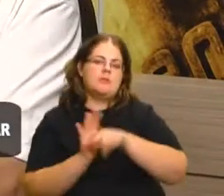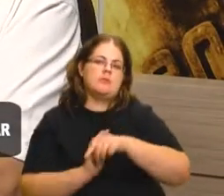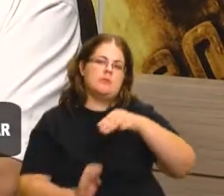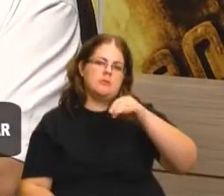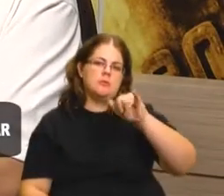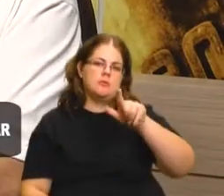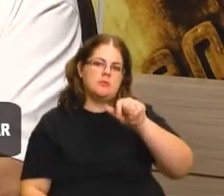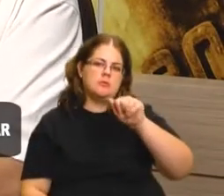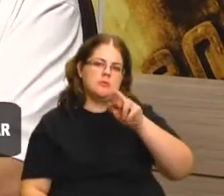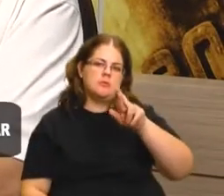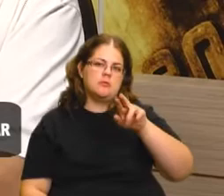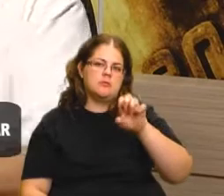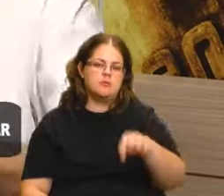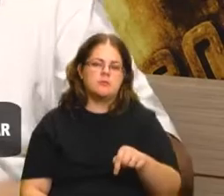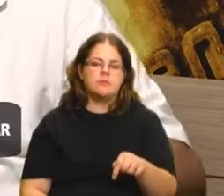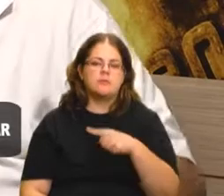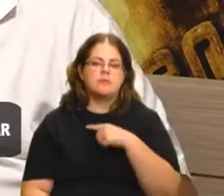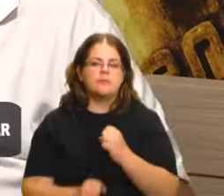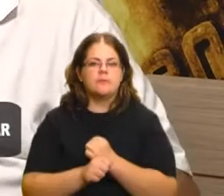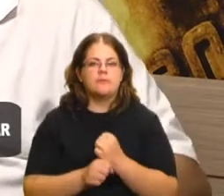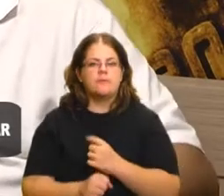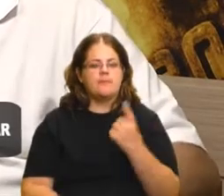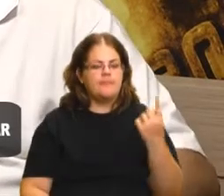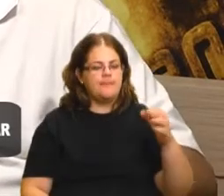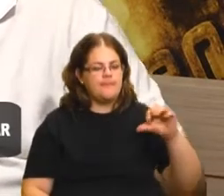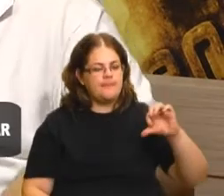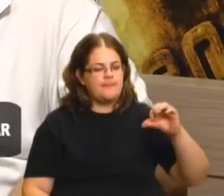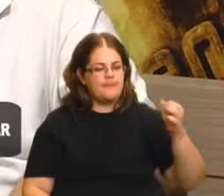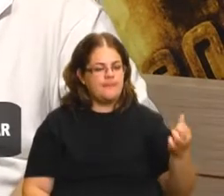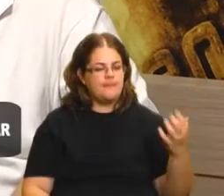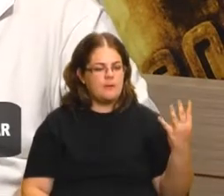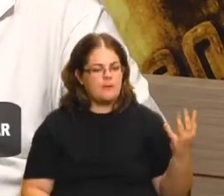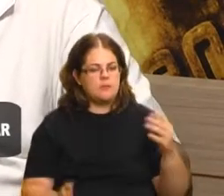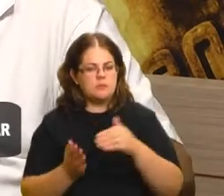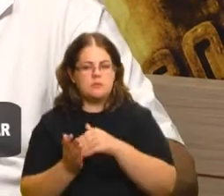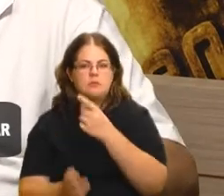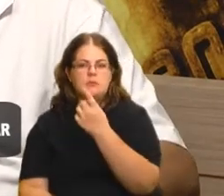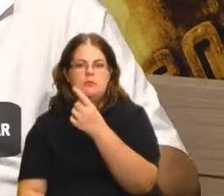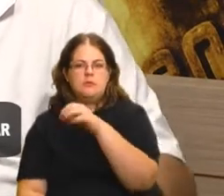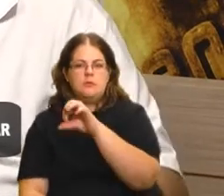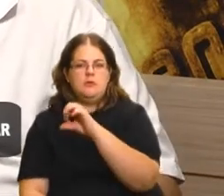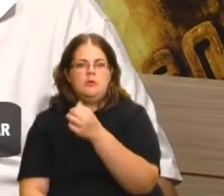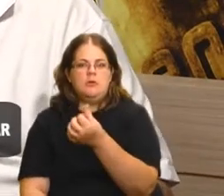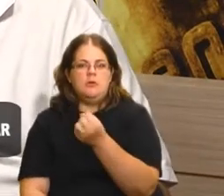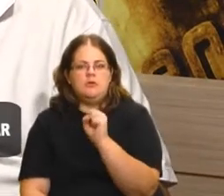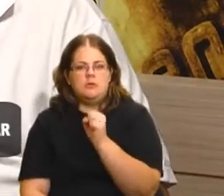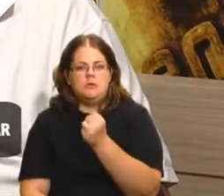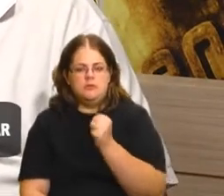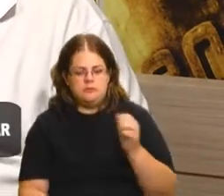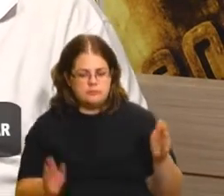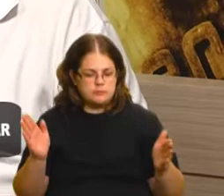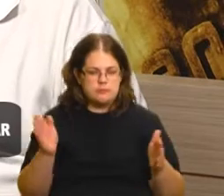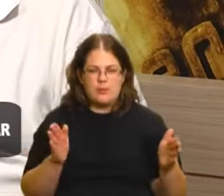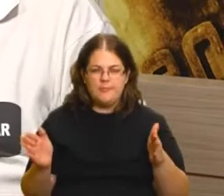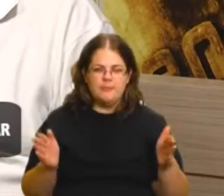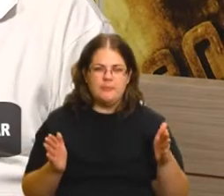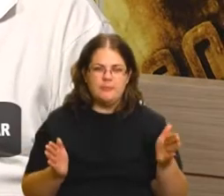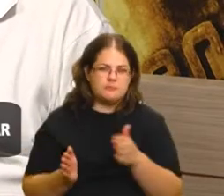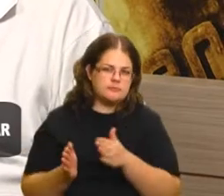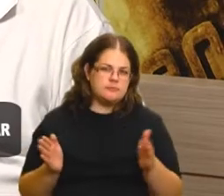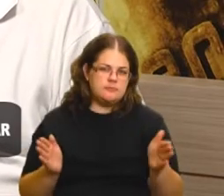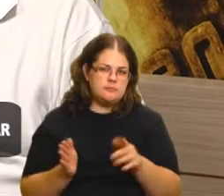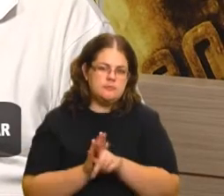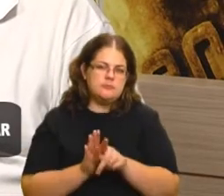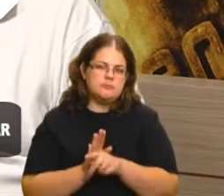virada em 68. Quer dizer, nós temos um período de 64 até 68, que é um período em que a